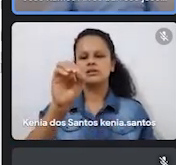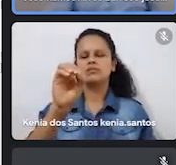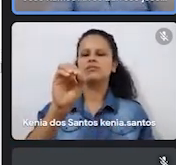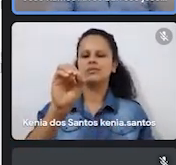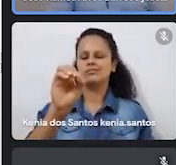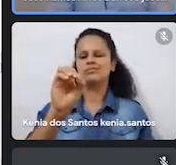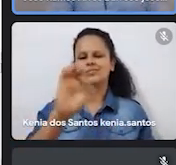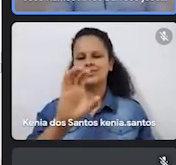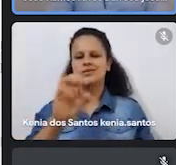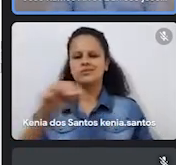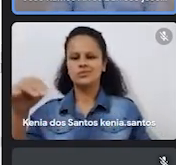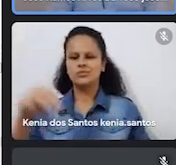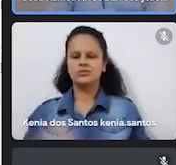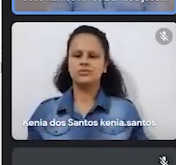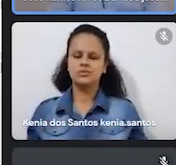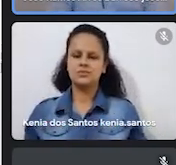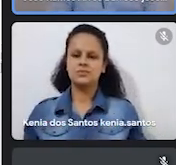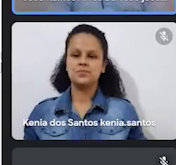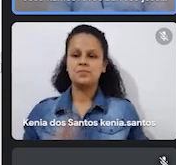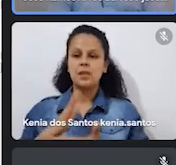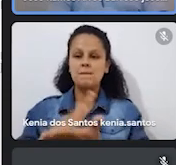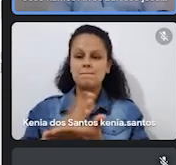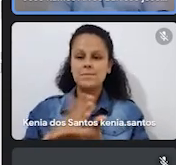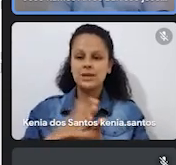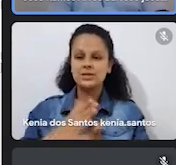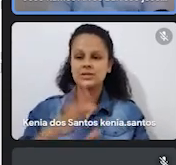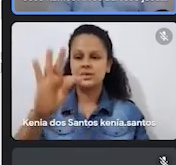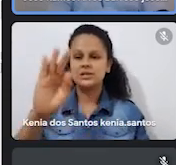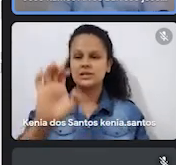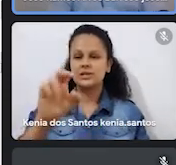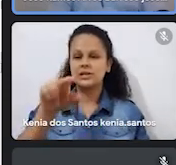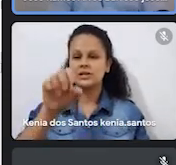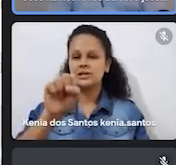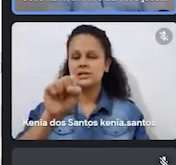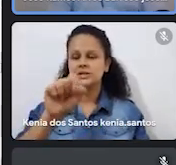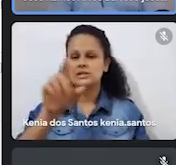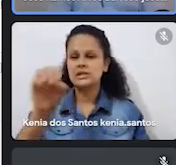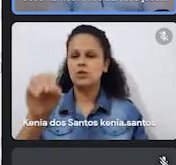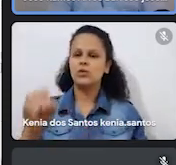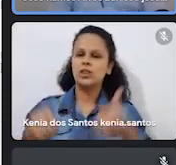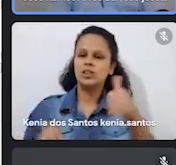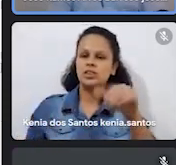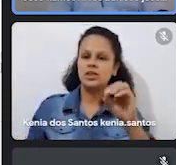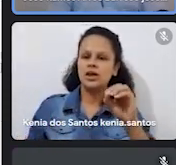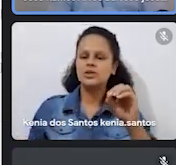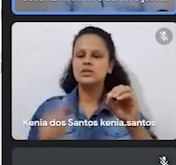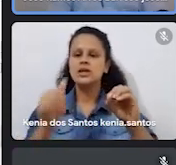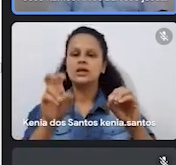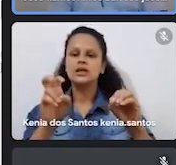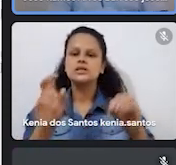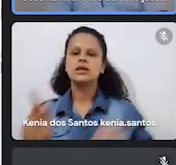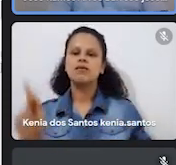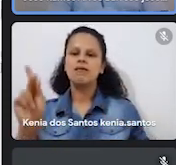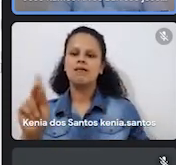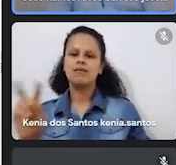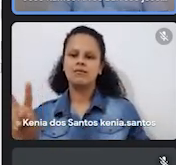A média tensão, 10 e 15 kV.